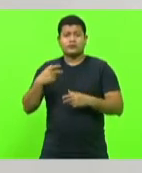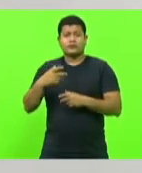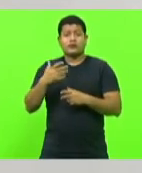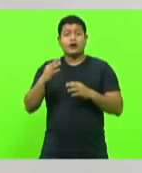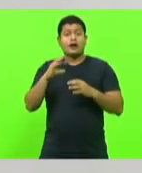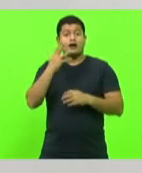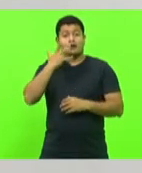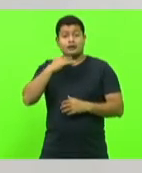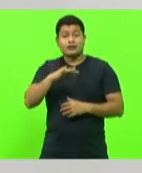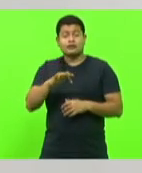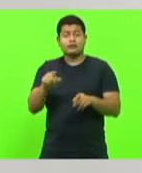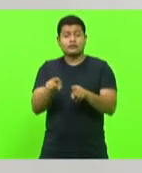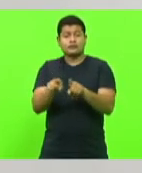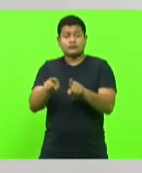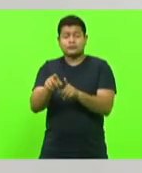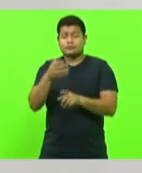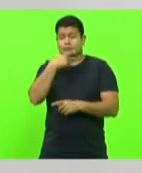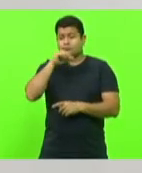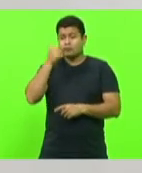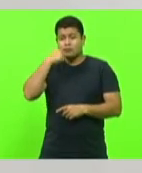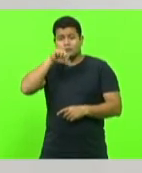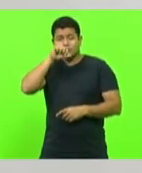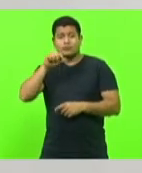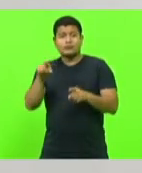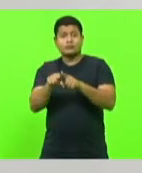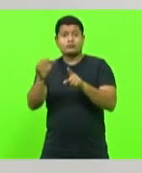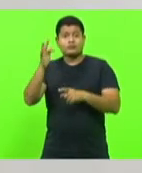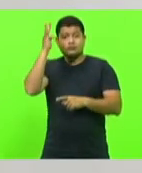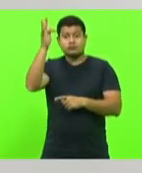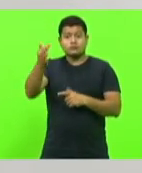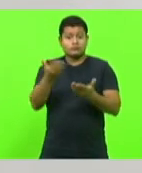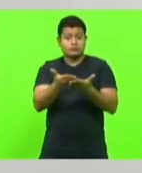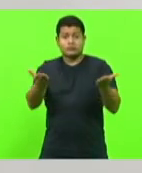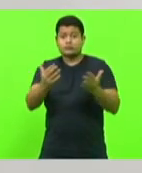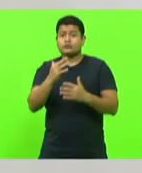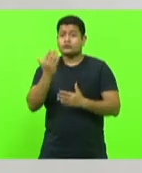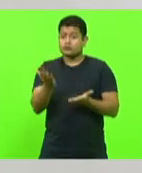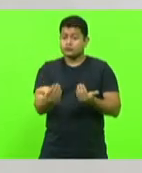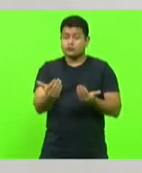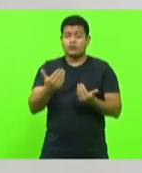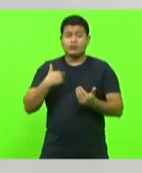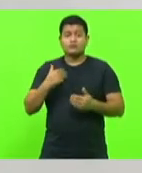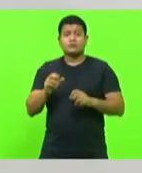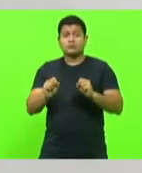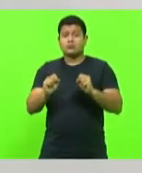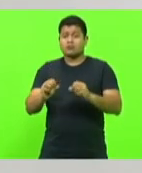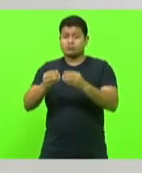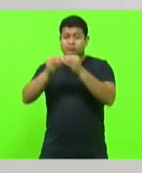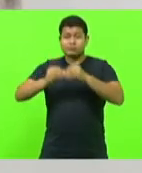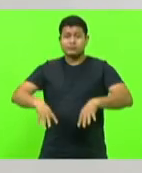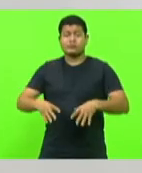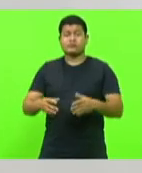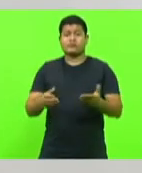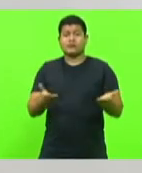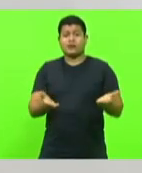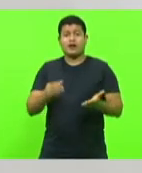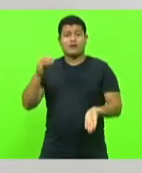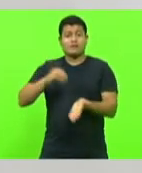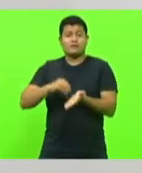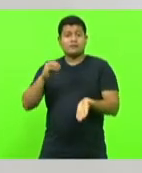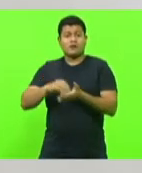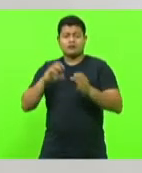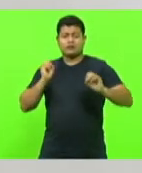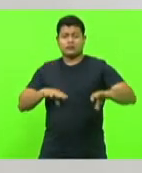futuro desses jovens que está sendo condenado. Porque, sem dúvida, esse não ensino, o que não estão